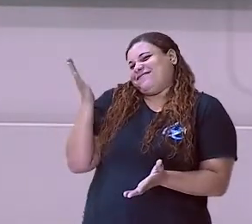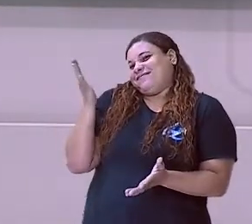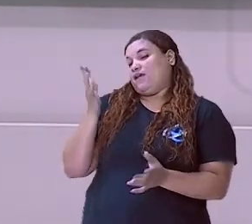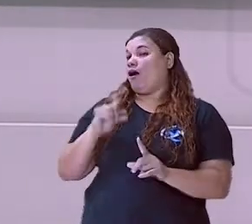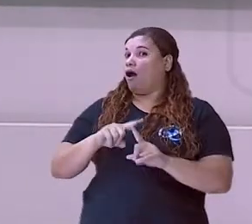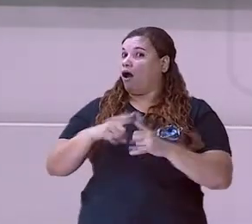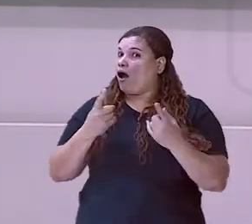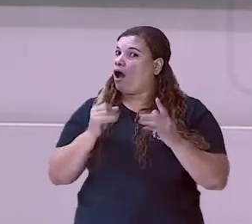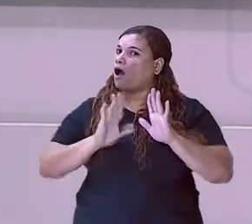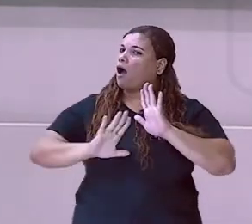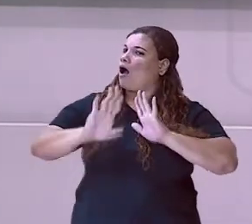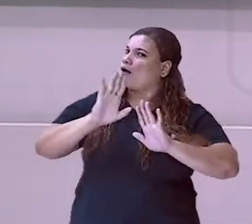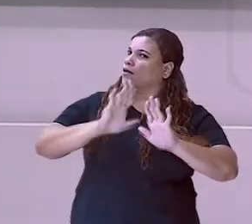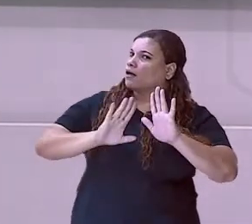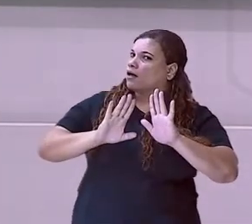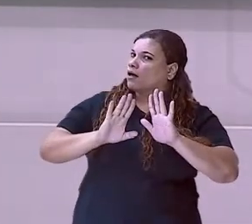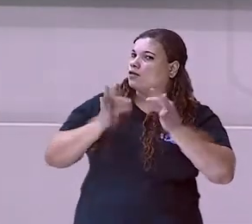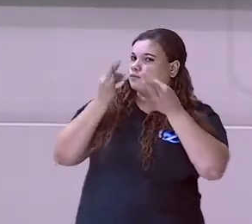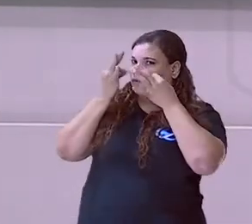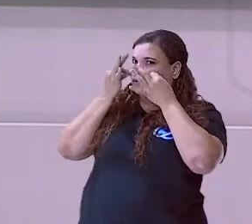Vamos ver por quê. Porque